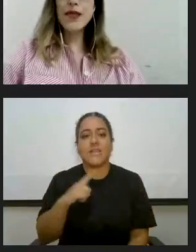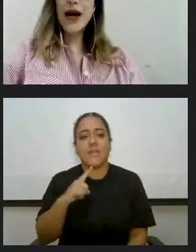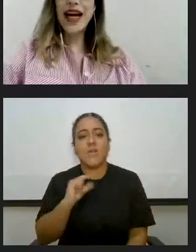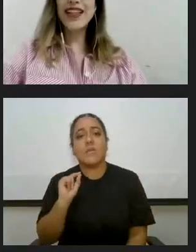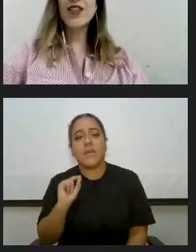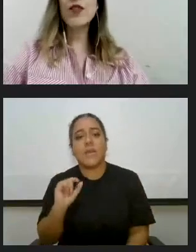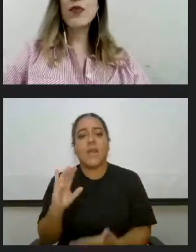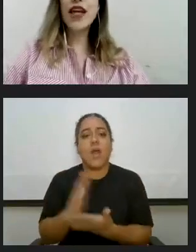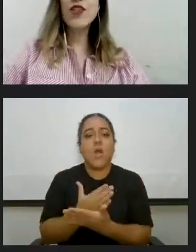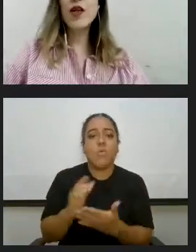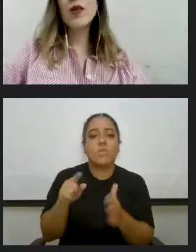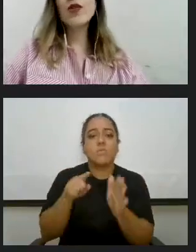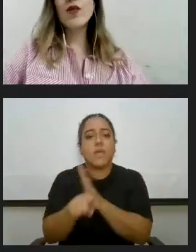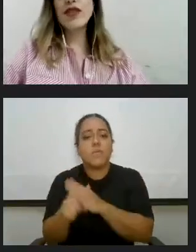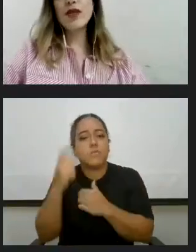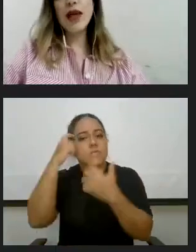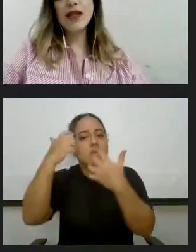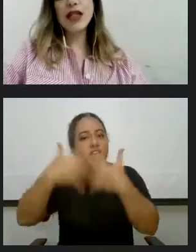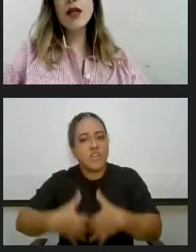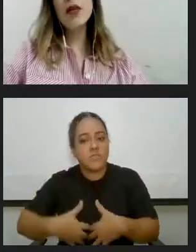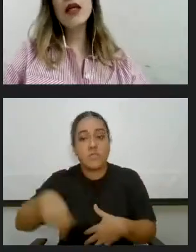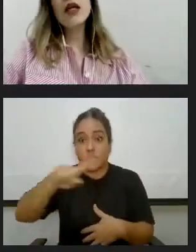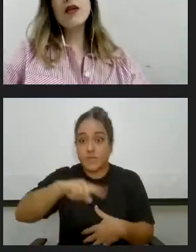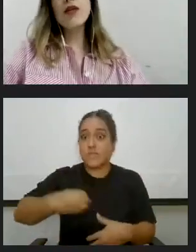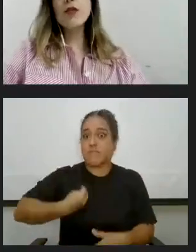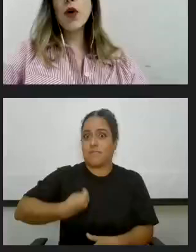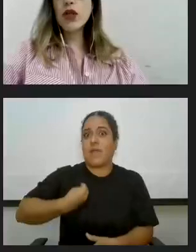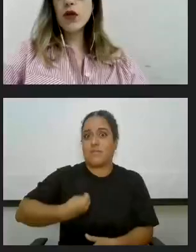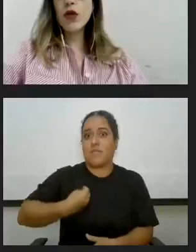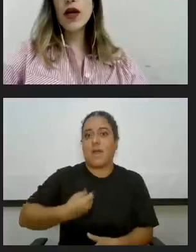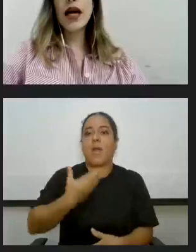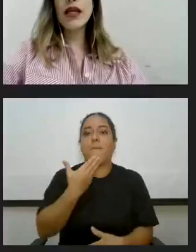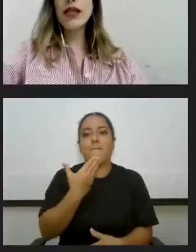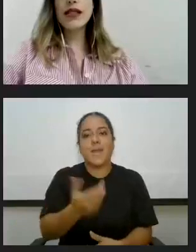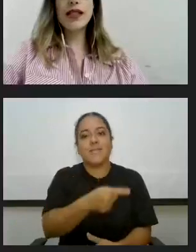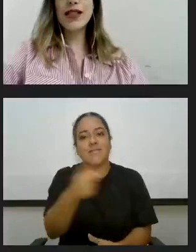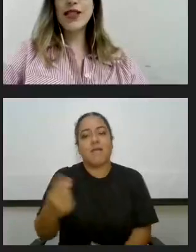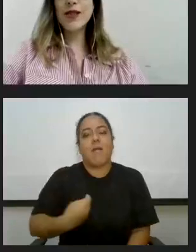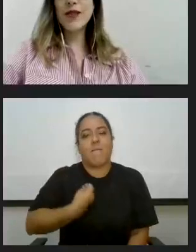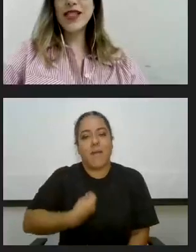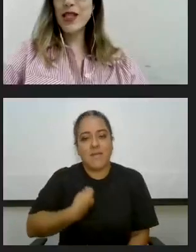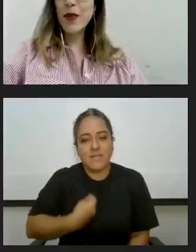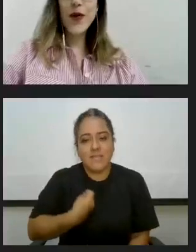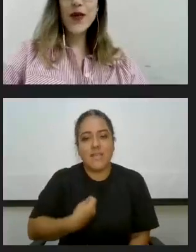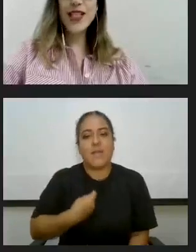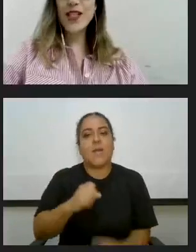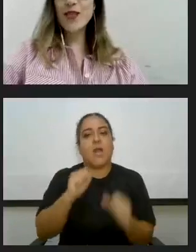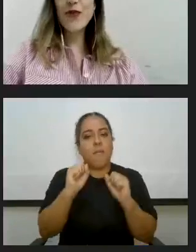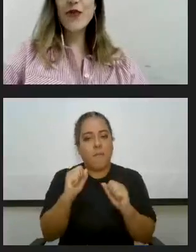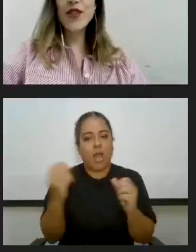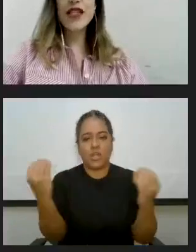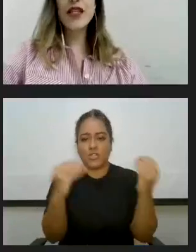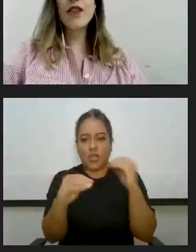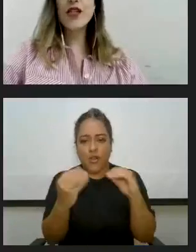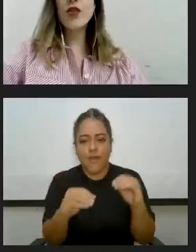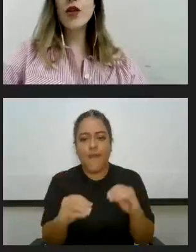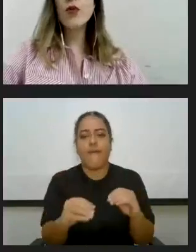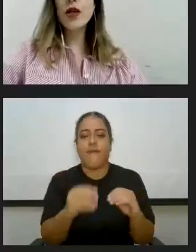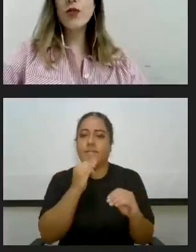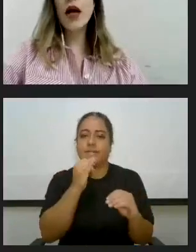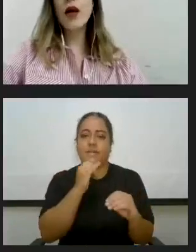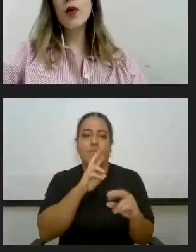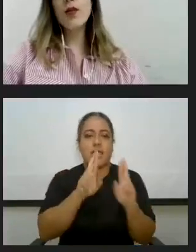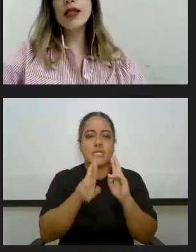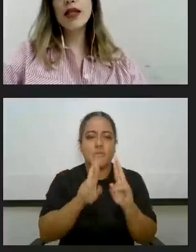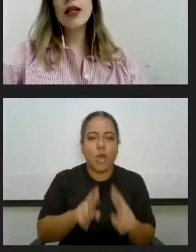vocês participarem, a gente pede realmente que vocês participem, então vocês podem colocar aí as respostas, as dúvidas, as reflexões